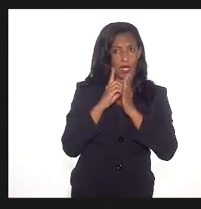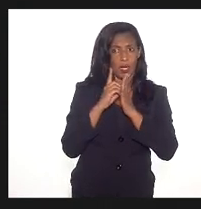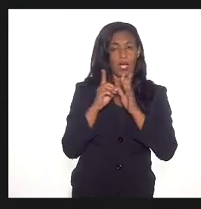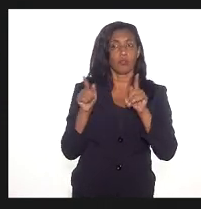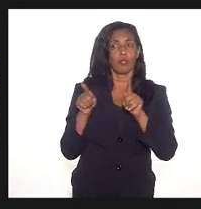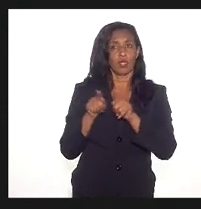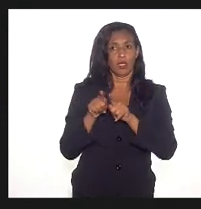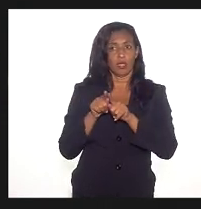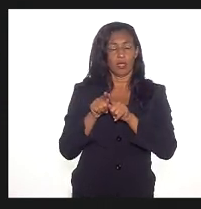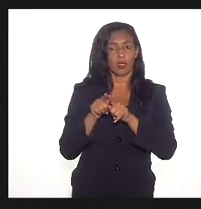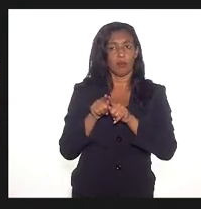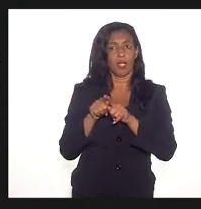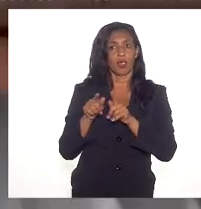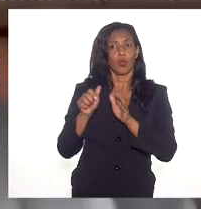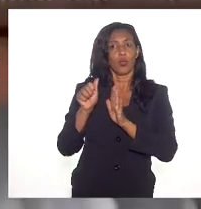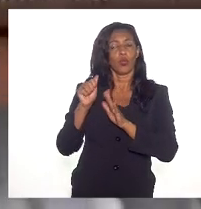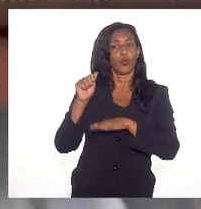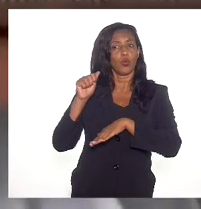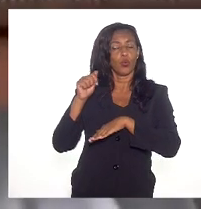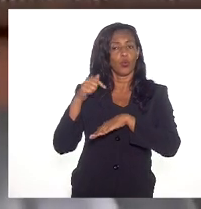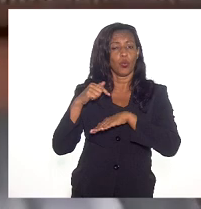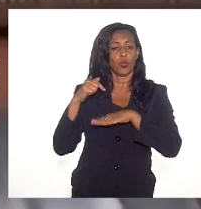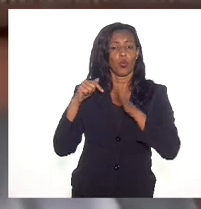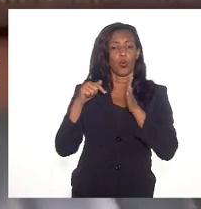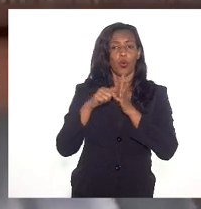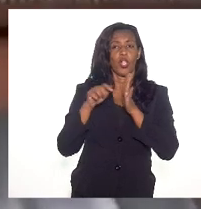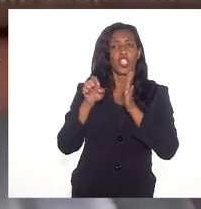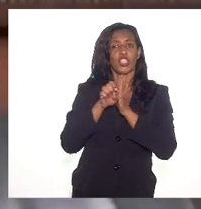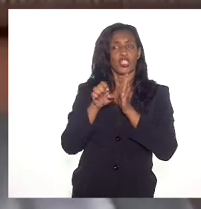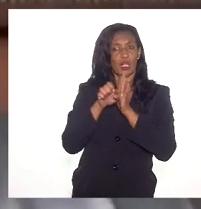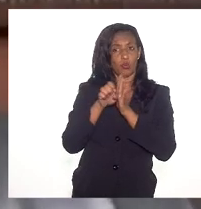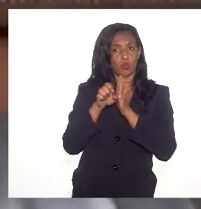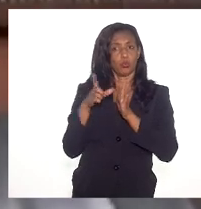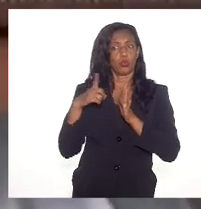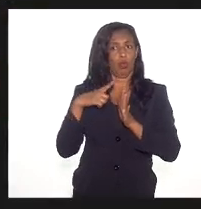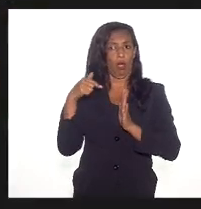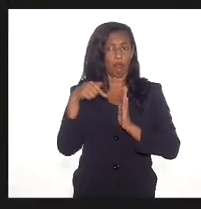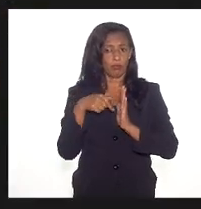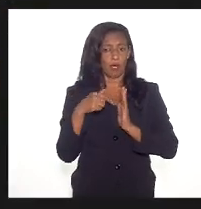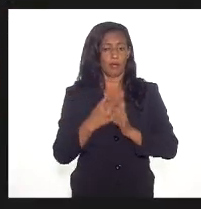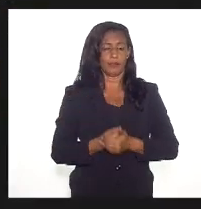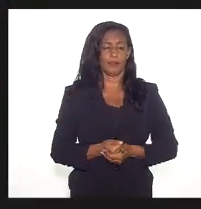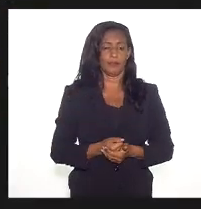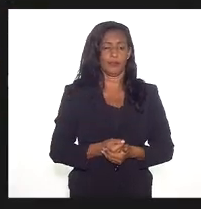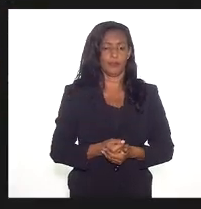do Desarmamento. Sim, mas hoje podem ter porte, os policiais militares.